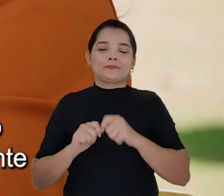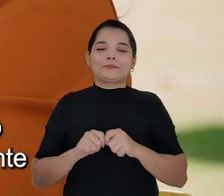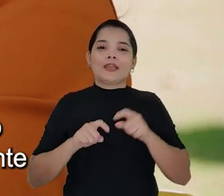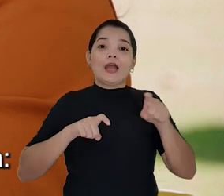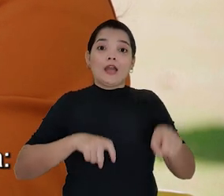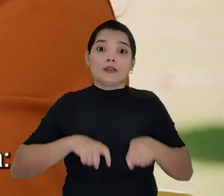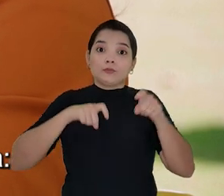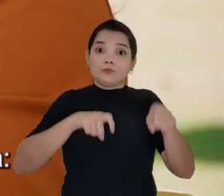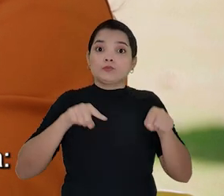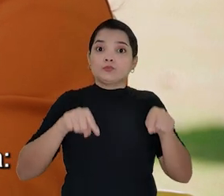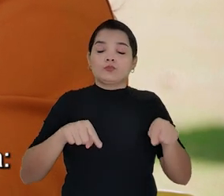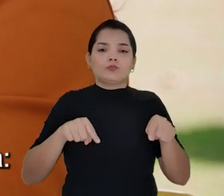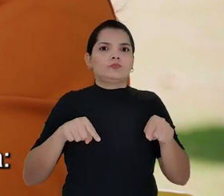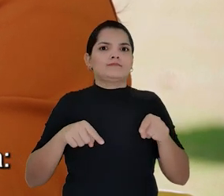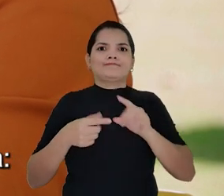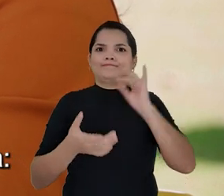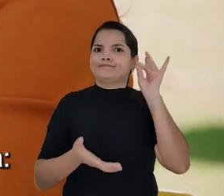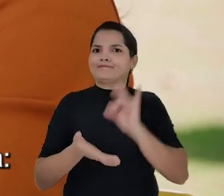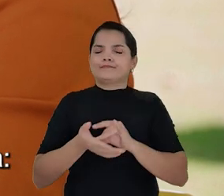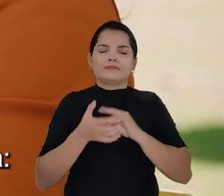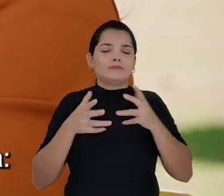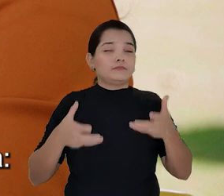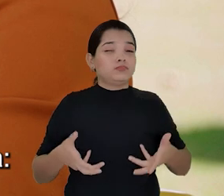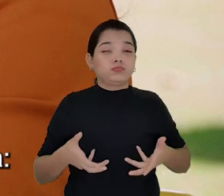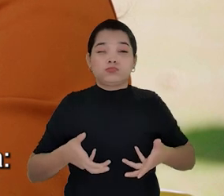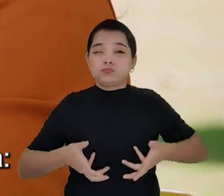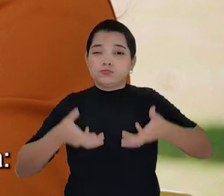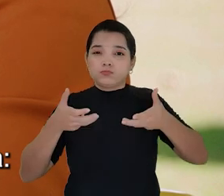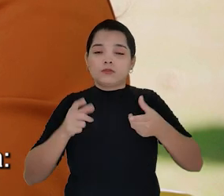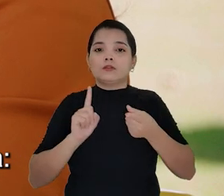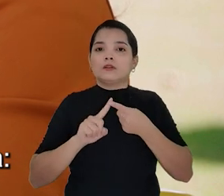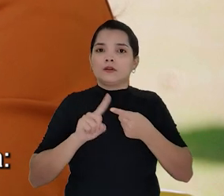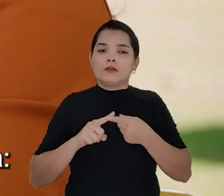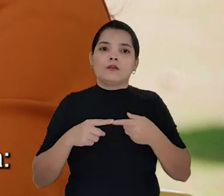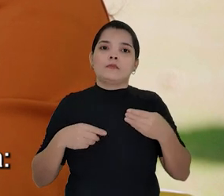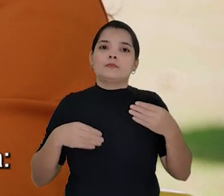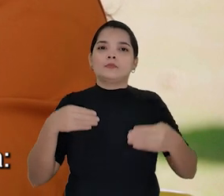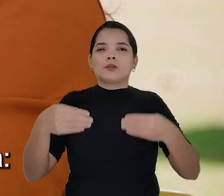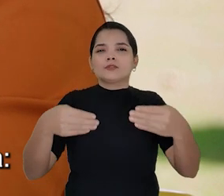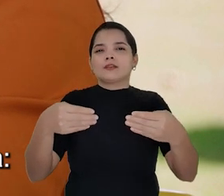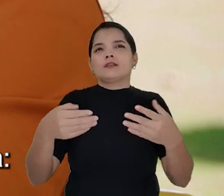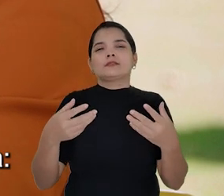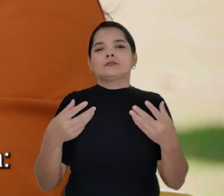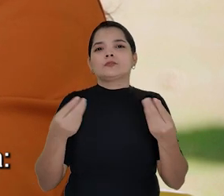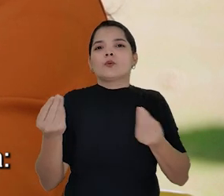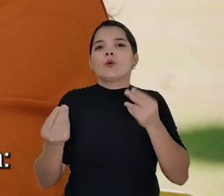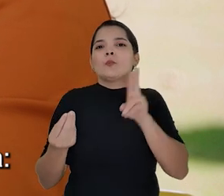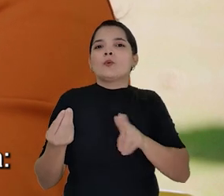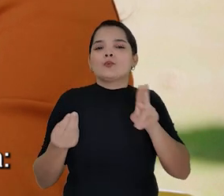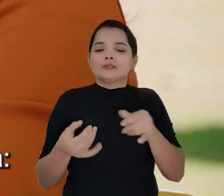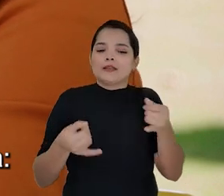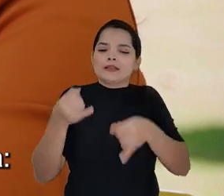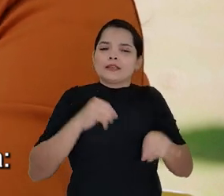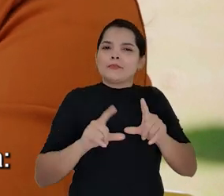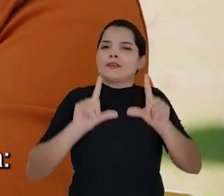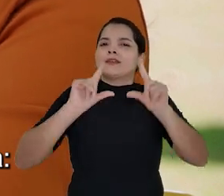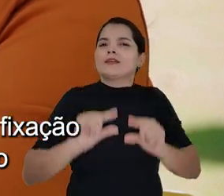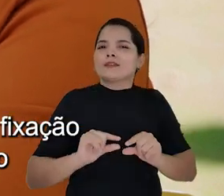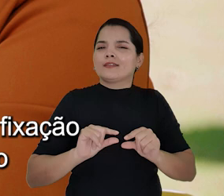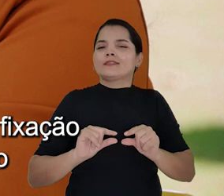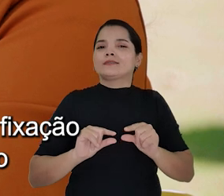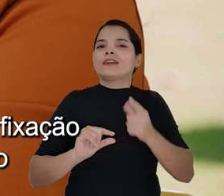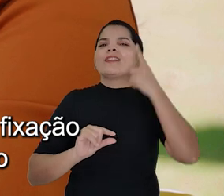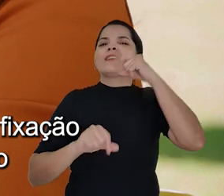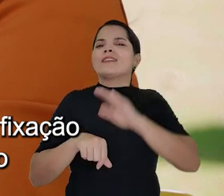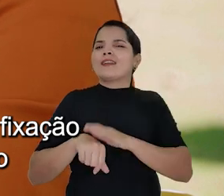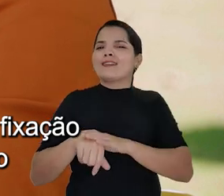extremamente produtiva né E até com processos que utilizam menos fertilizantes nós devemos a uma cientista